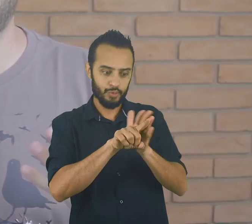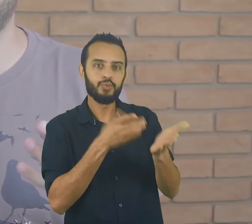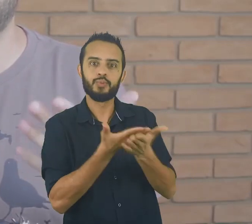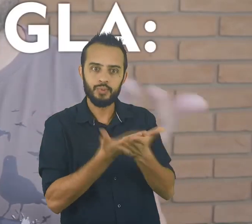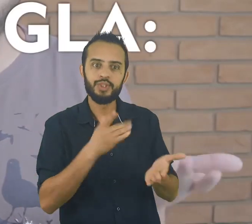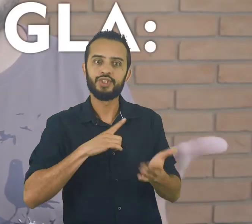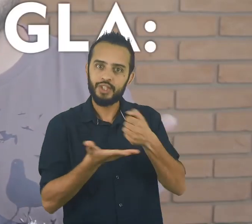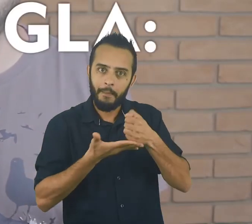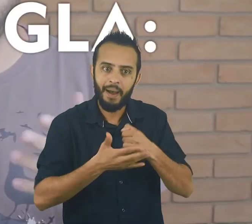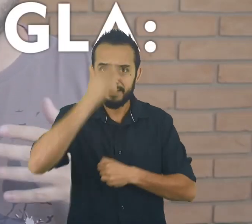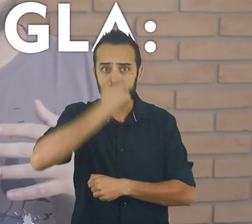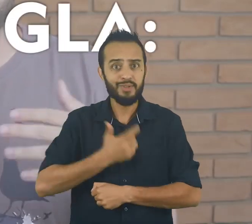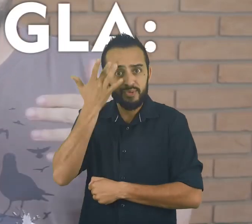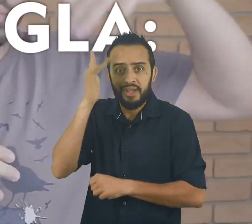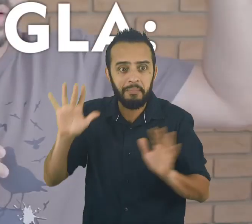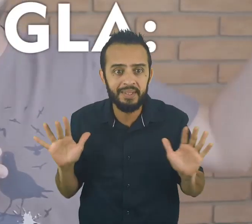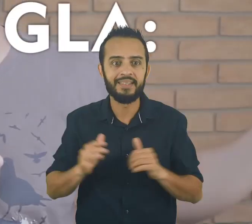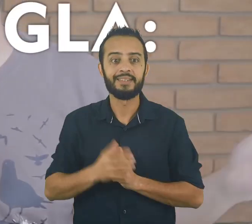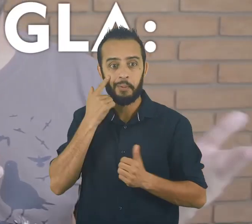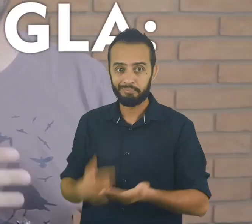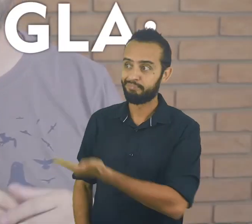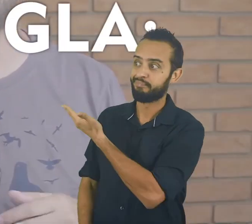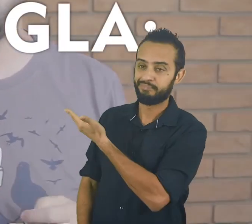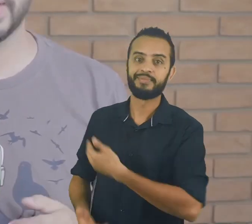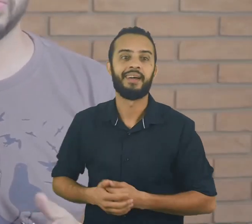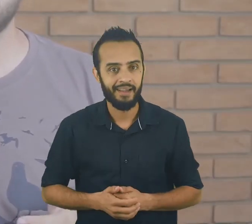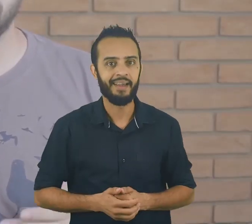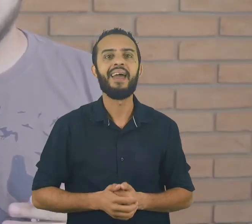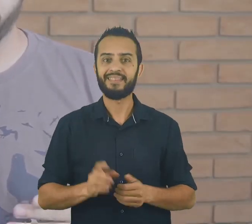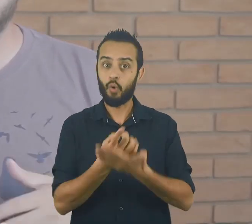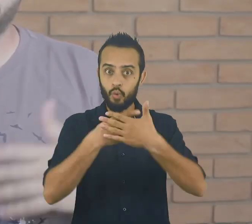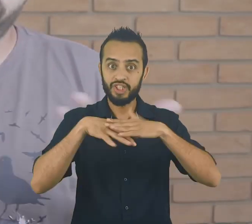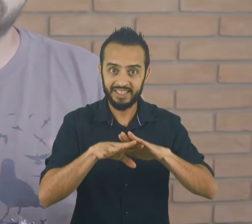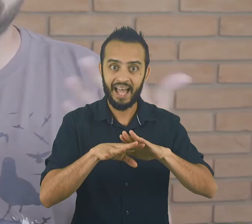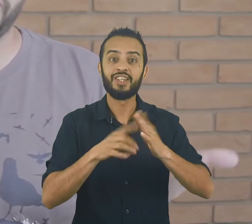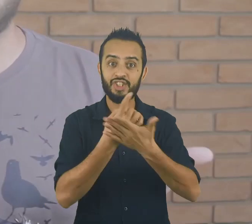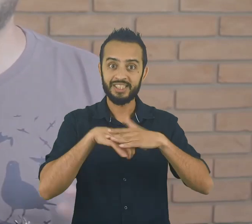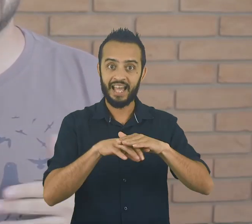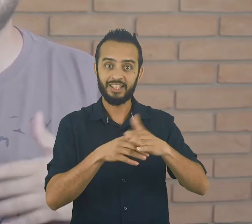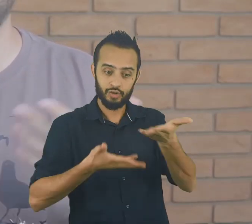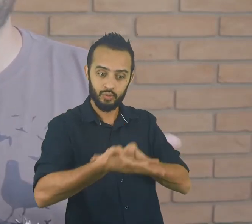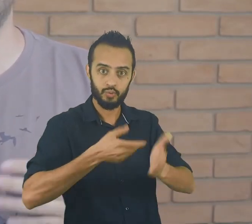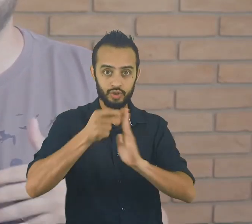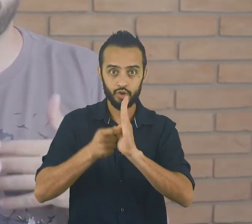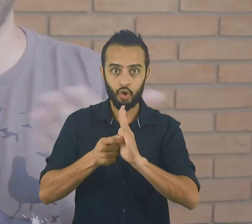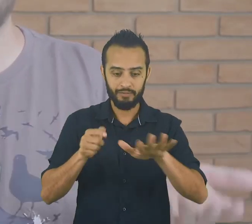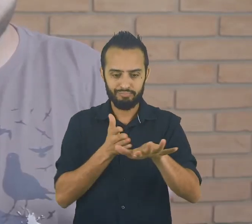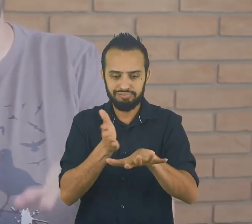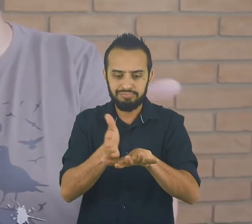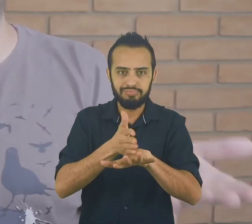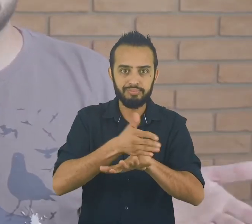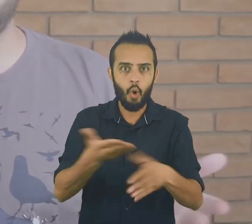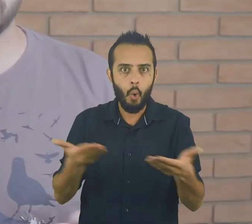que aquilo lá tinha nome, que aquilo lá era uma derivação do web design, uma derivação do design de software. Então para mim foi assim uma novidade e o Erivelto